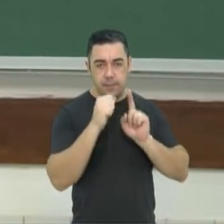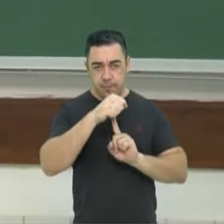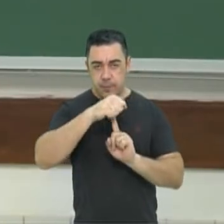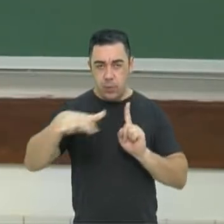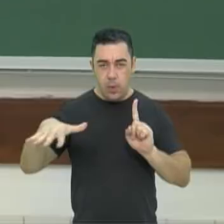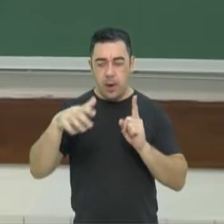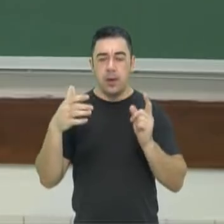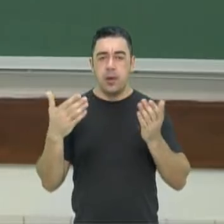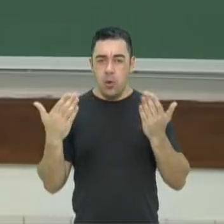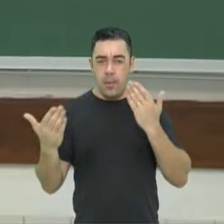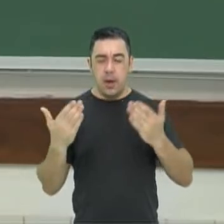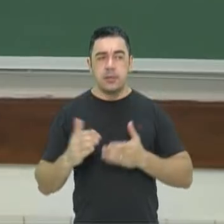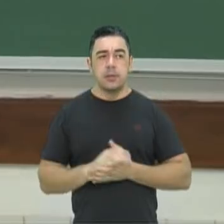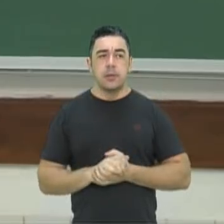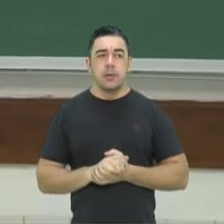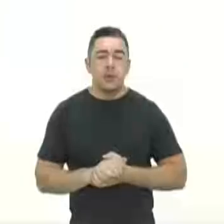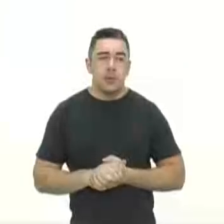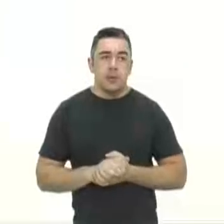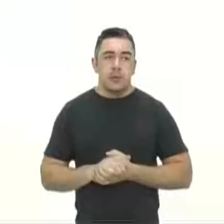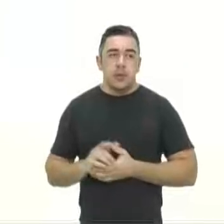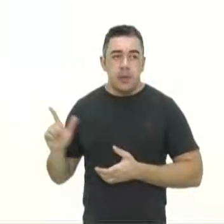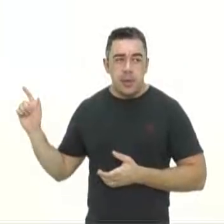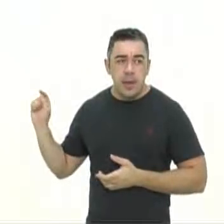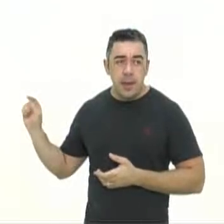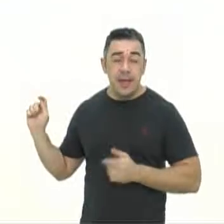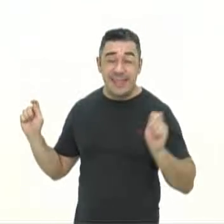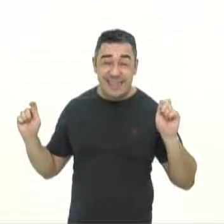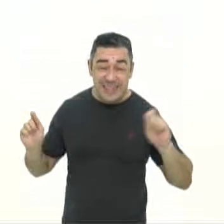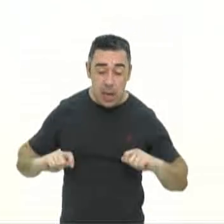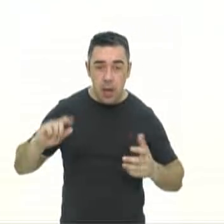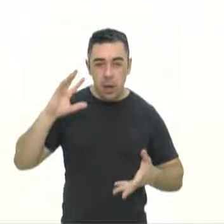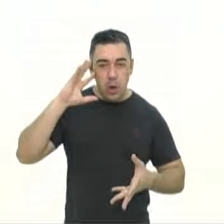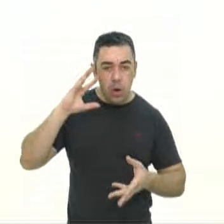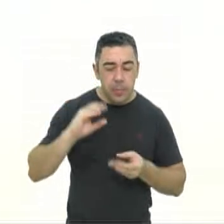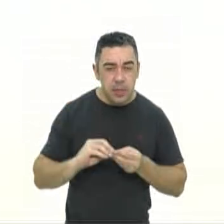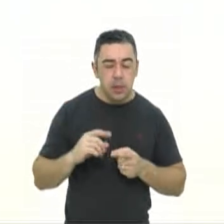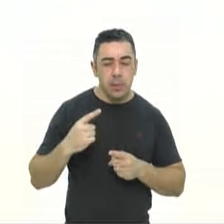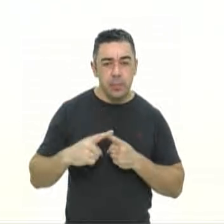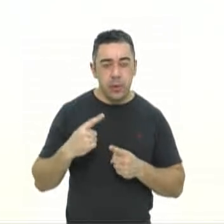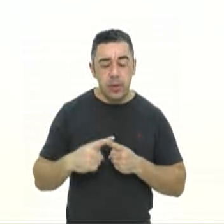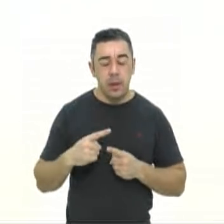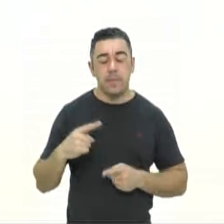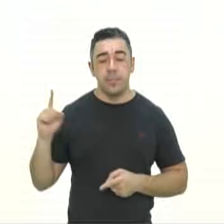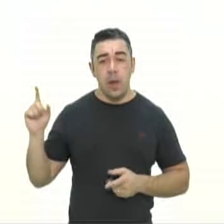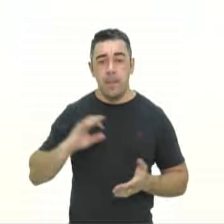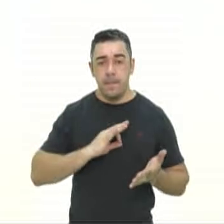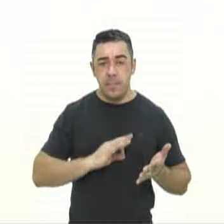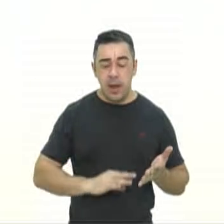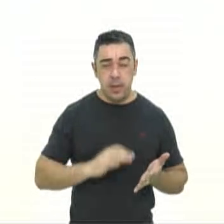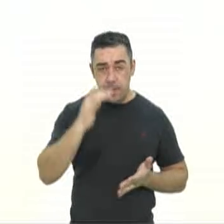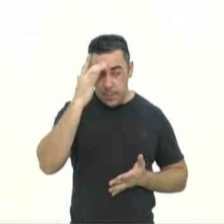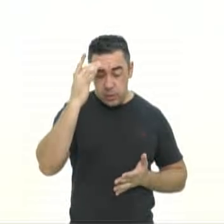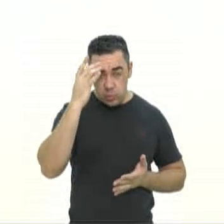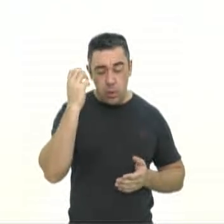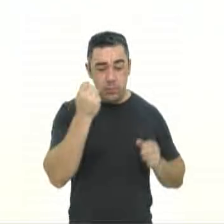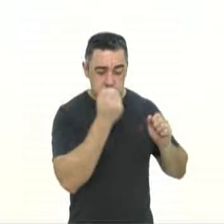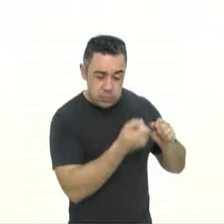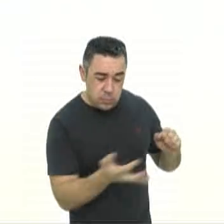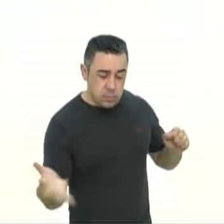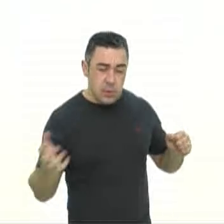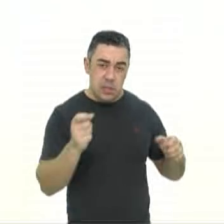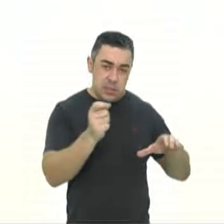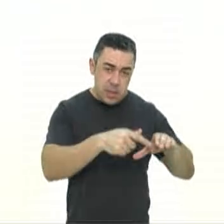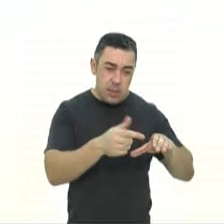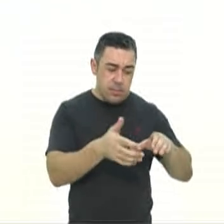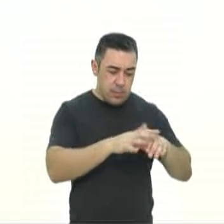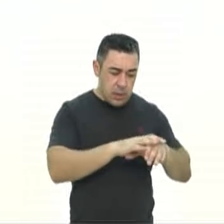comparação. E eu trouxe para vocês que é possível compreender que para o padre, aquele que semeia em seu